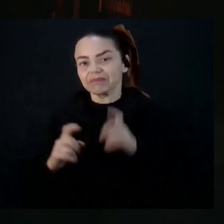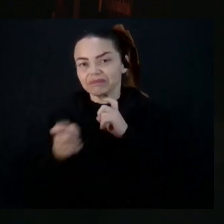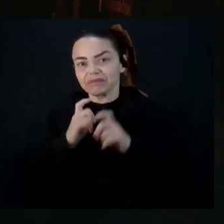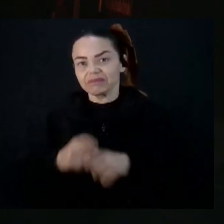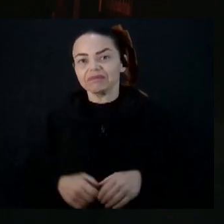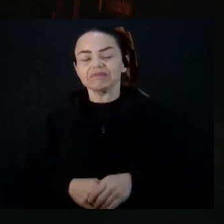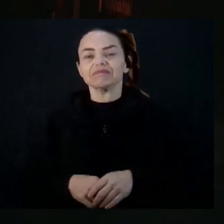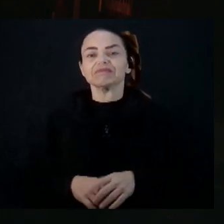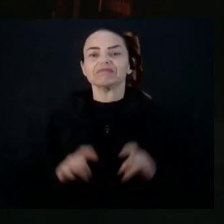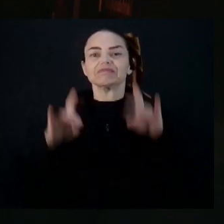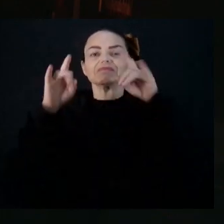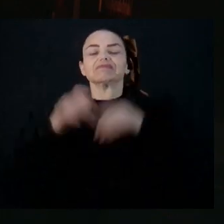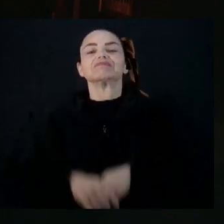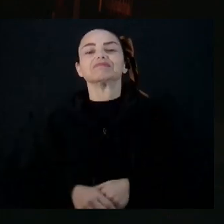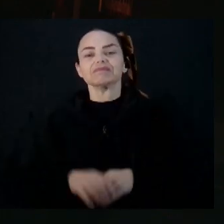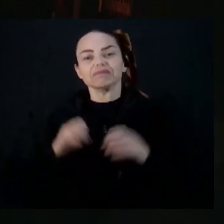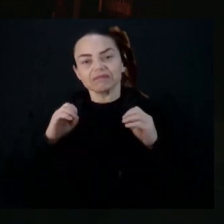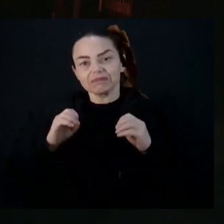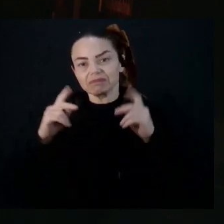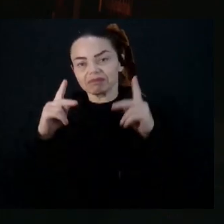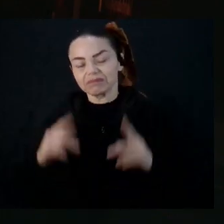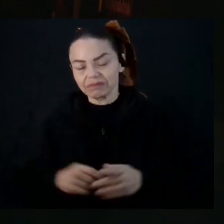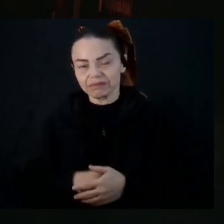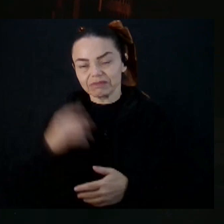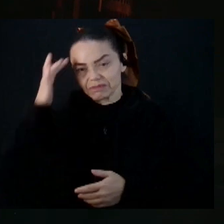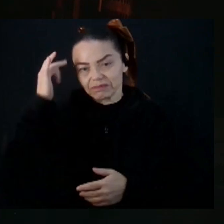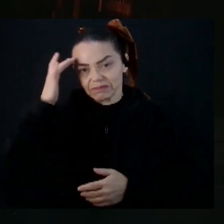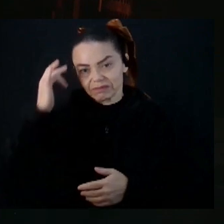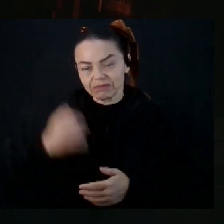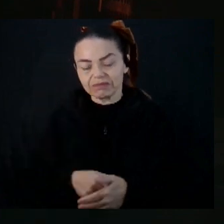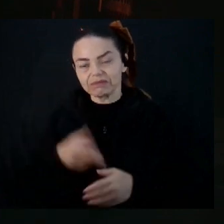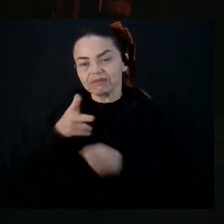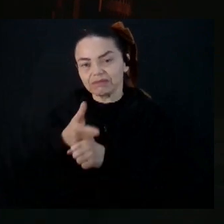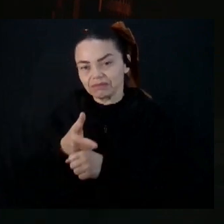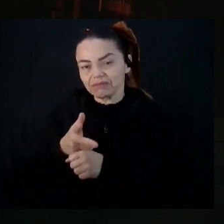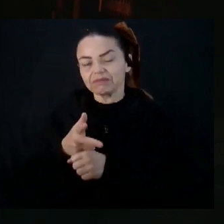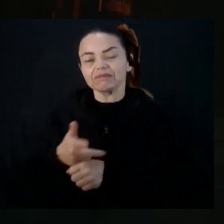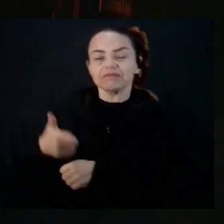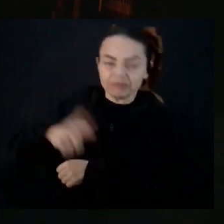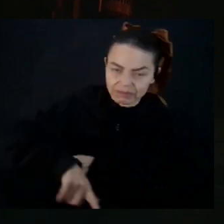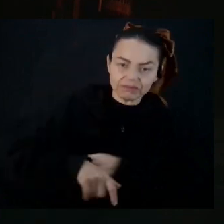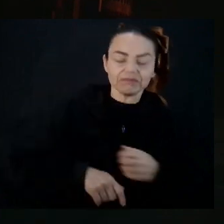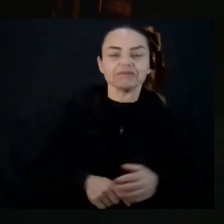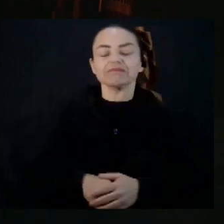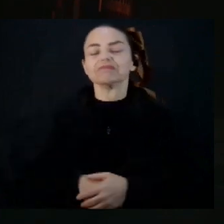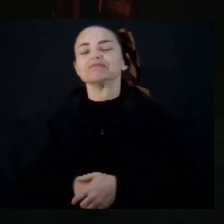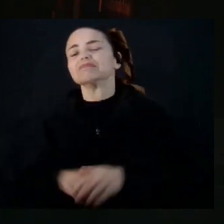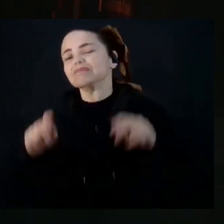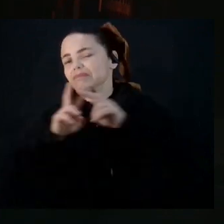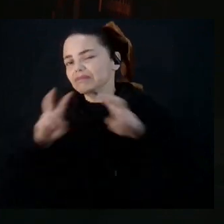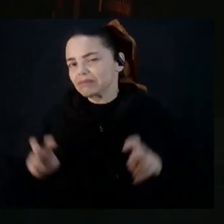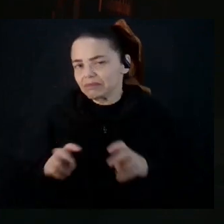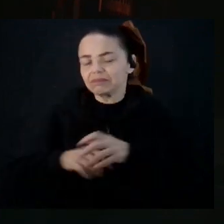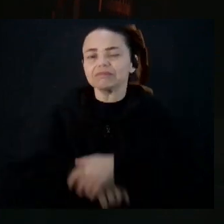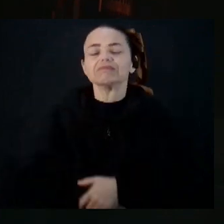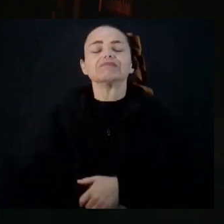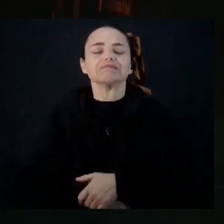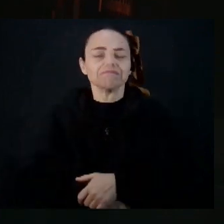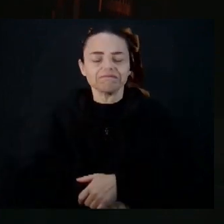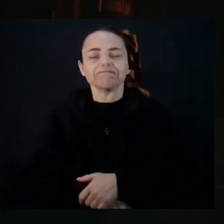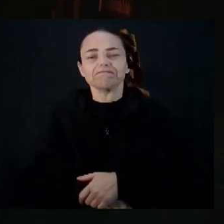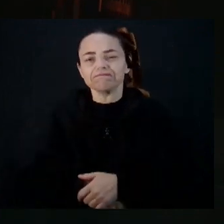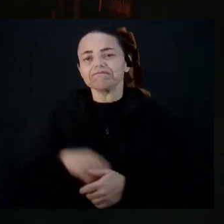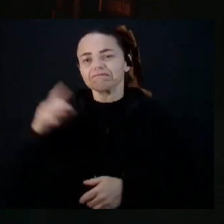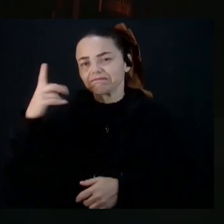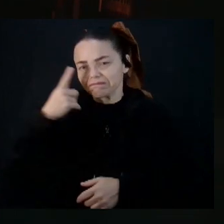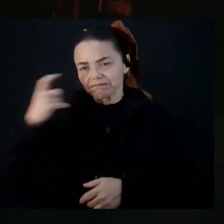extraordinária, tá bom, gente? E amanhã nós temos Estúdio Câmara novamente e vamos falar sobre algo bem interessante.